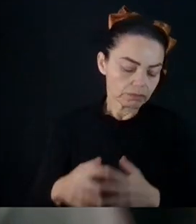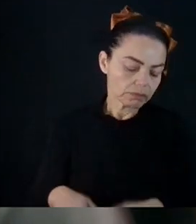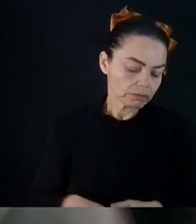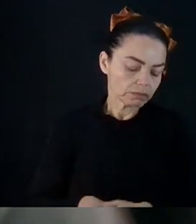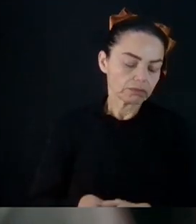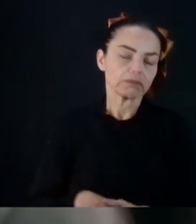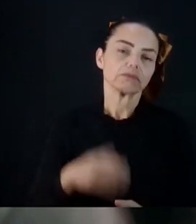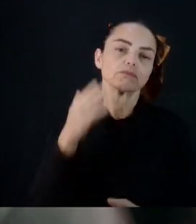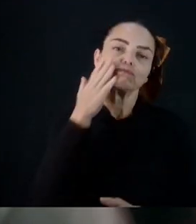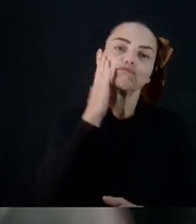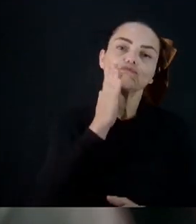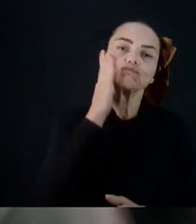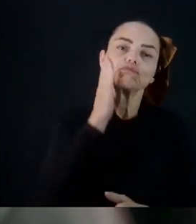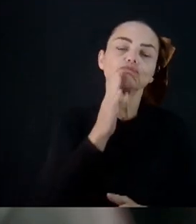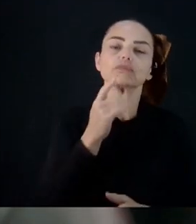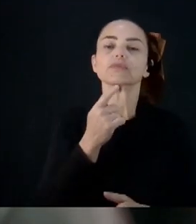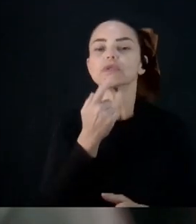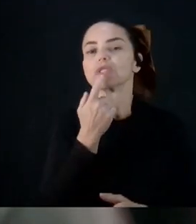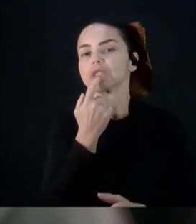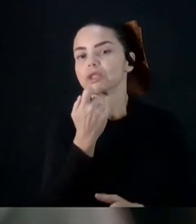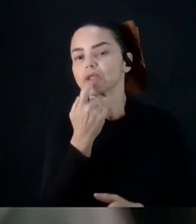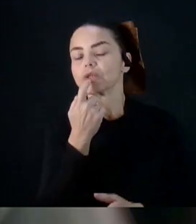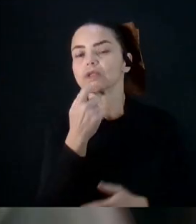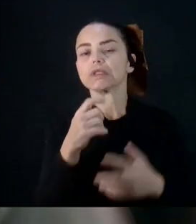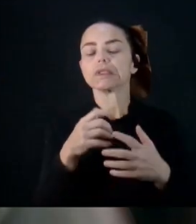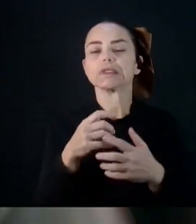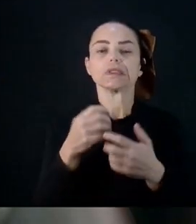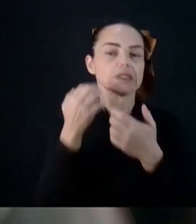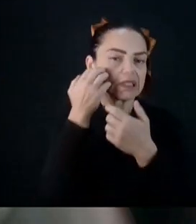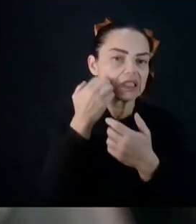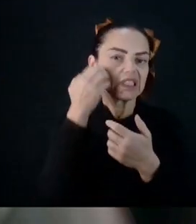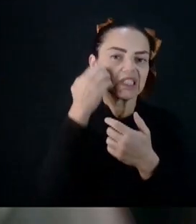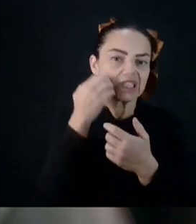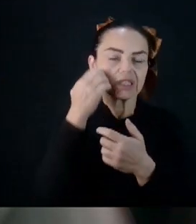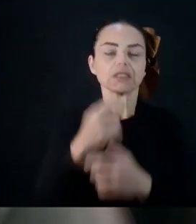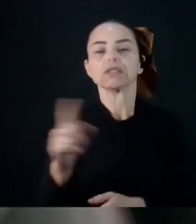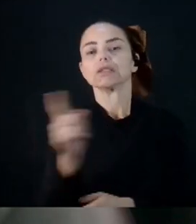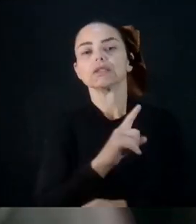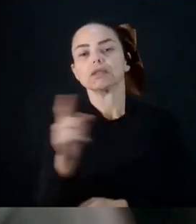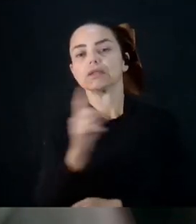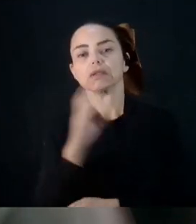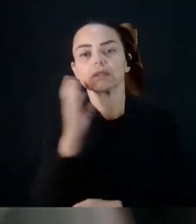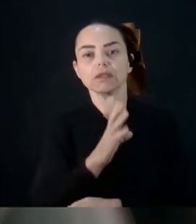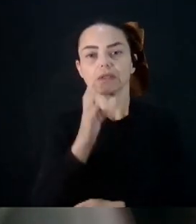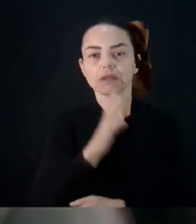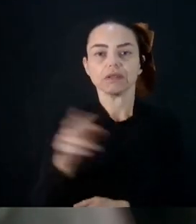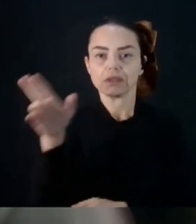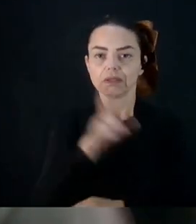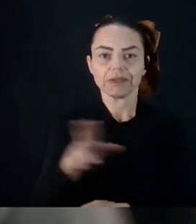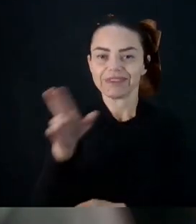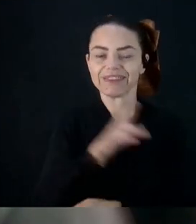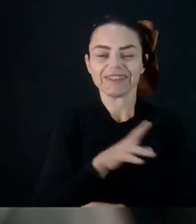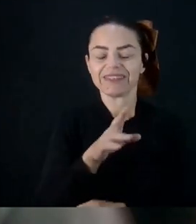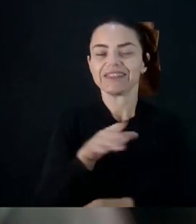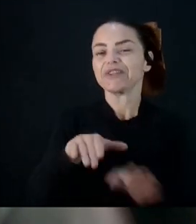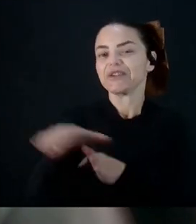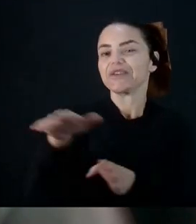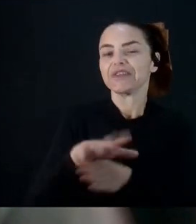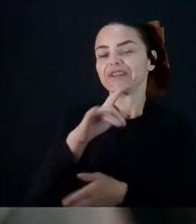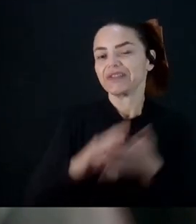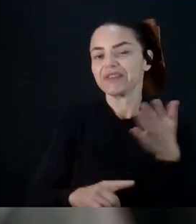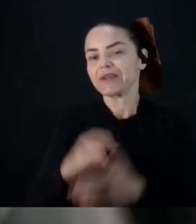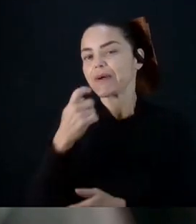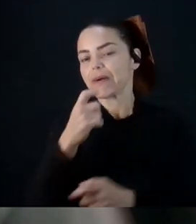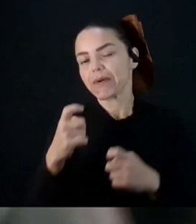vai descamar, vai irritar. Então, não é para ficar utilizando sem orientações, né? Então,